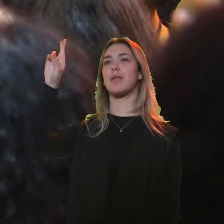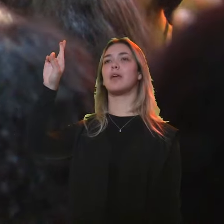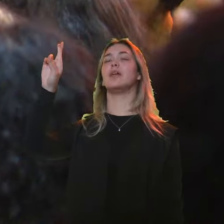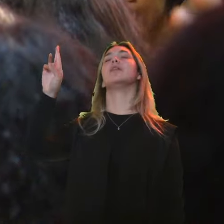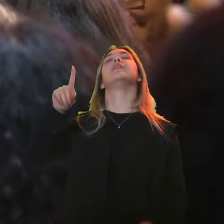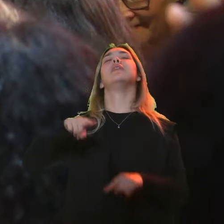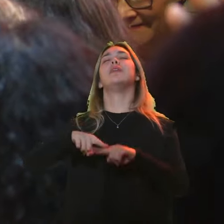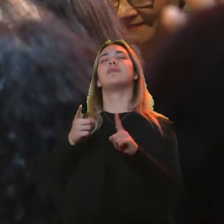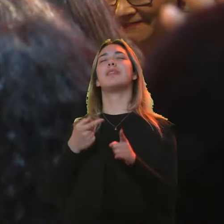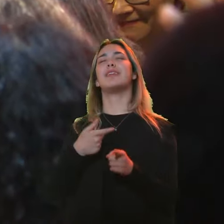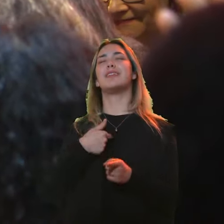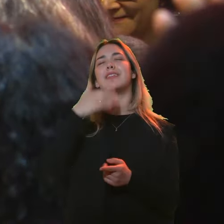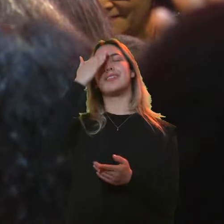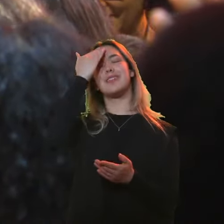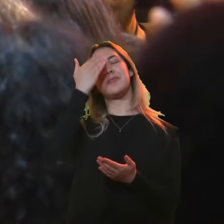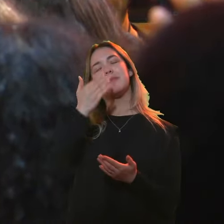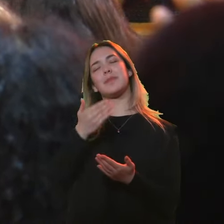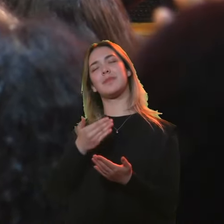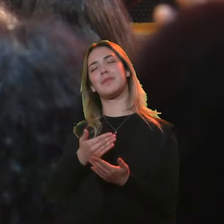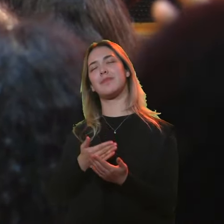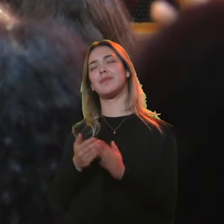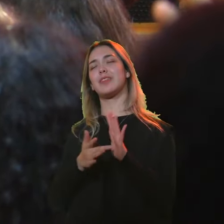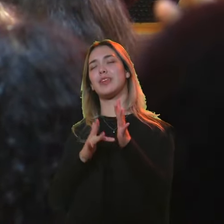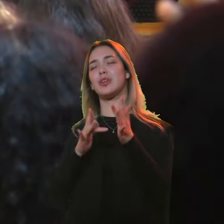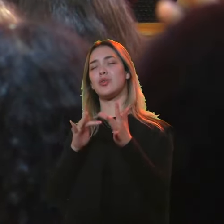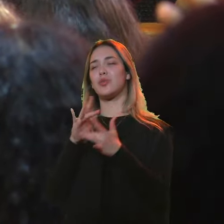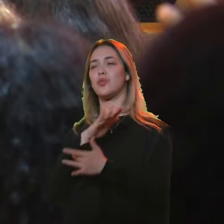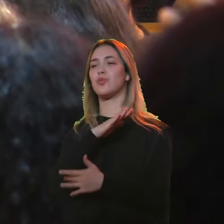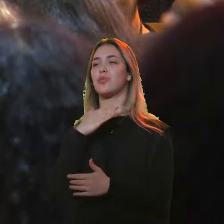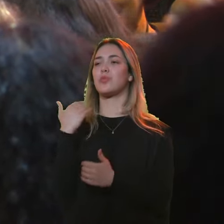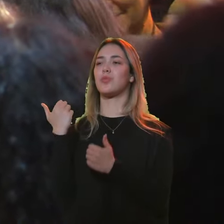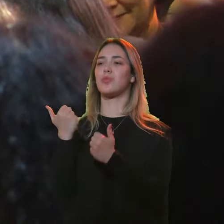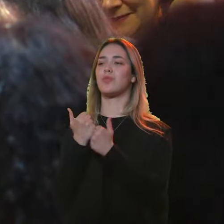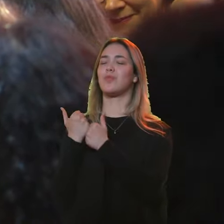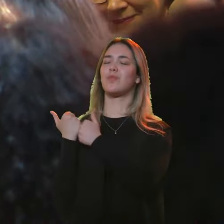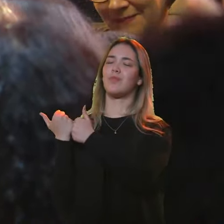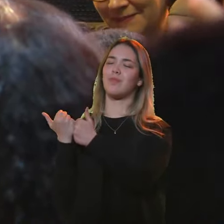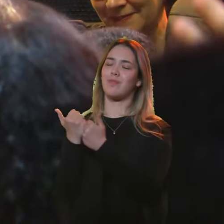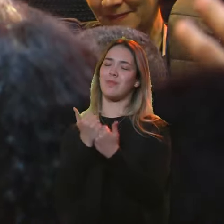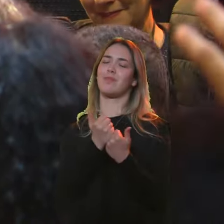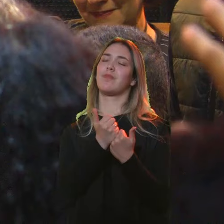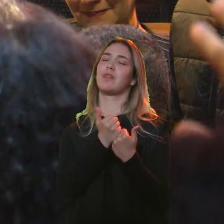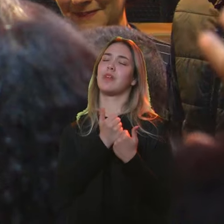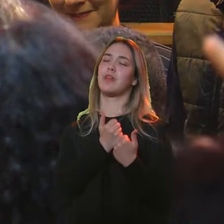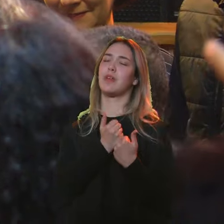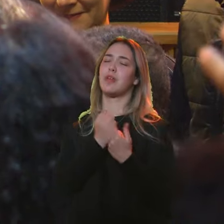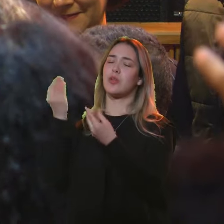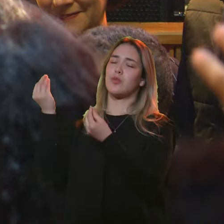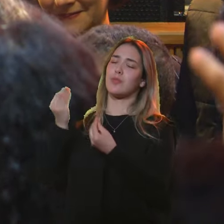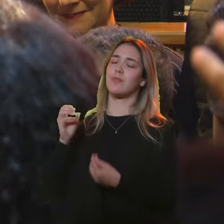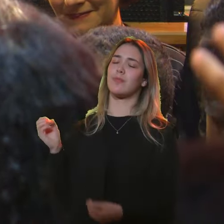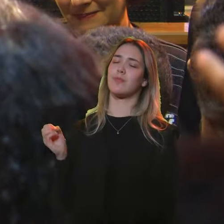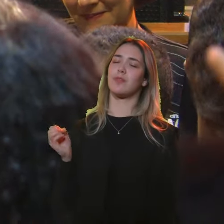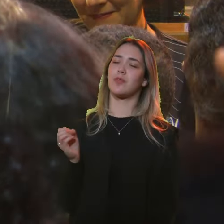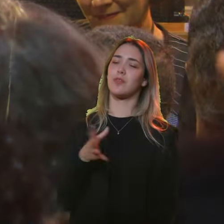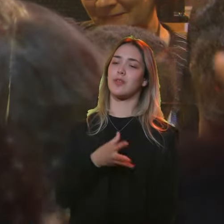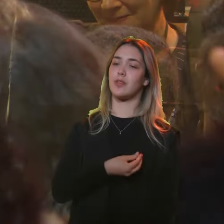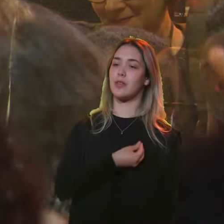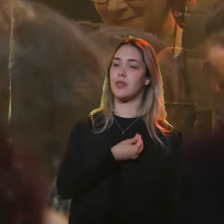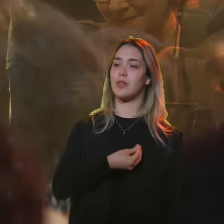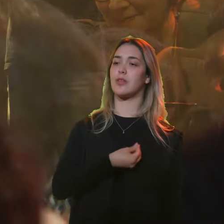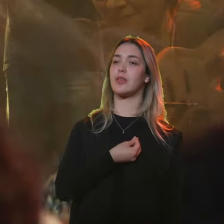Mas eu creio que o Senhor morreu no meu lugar para me dar vida nova por